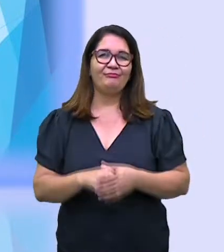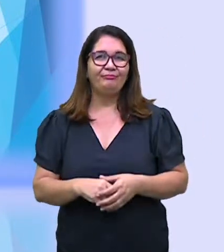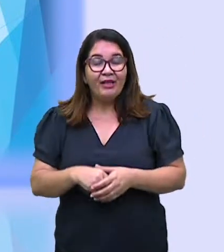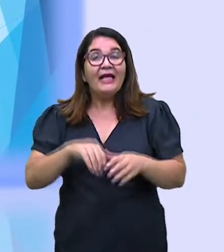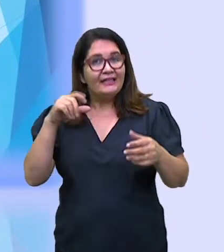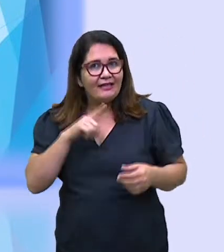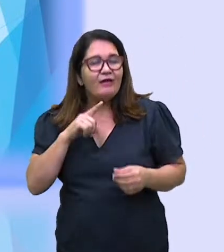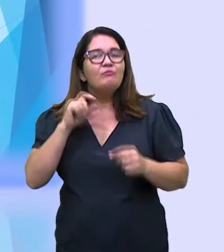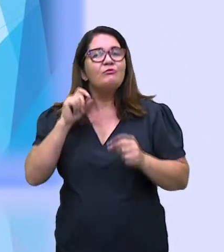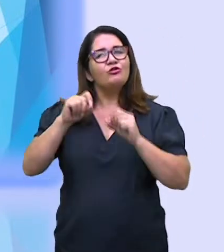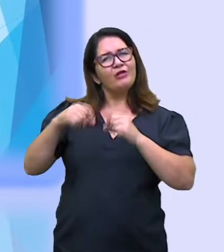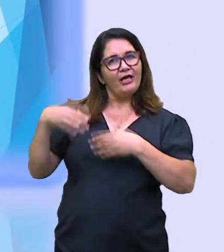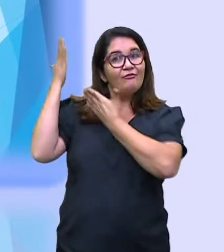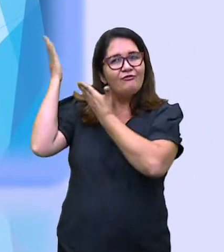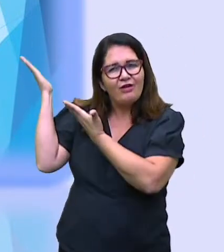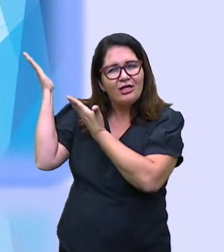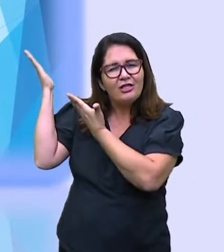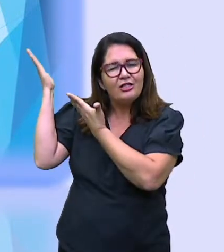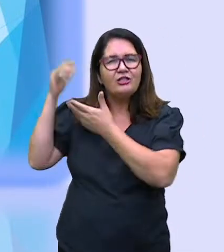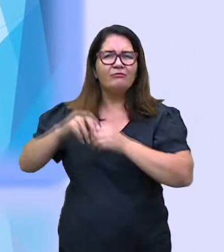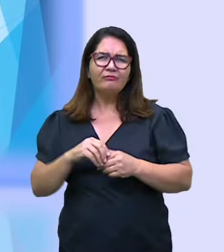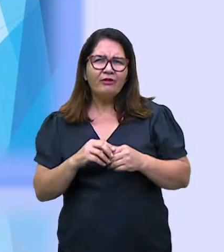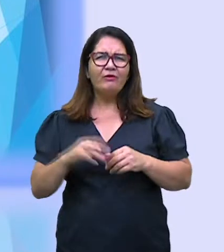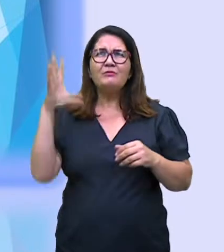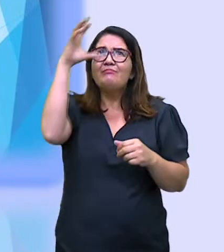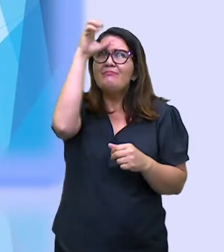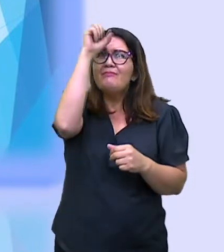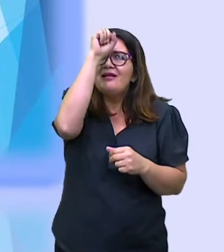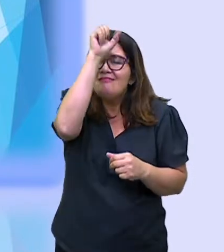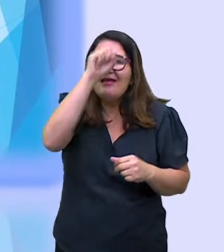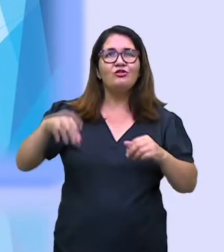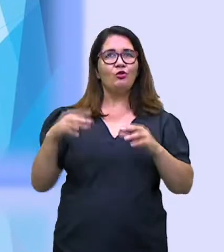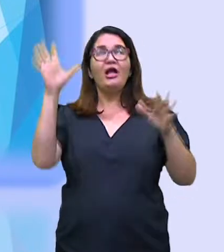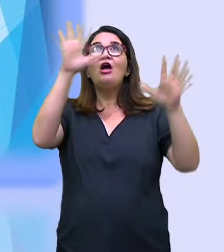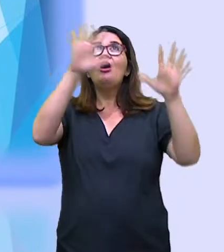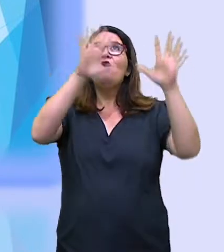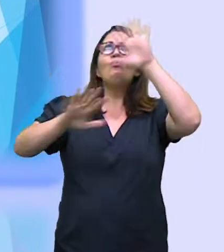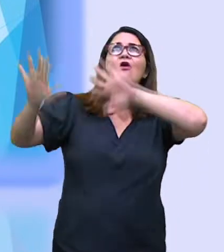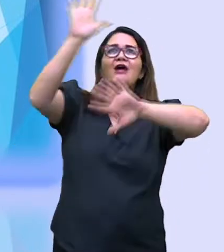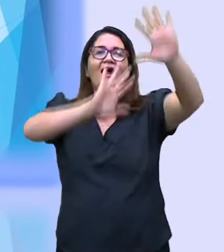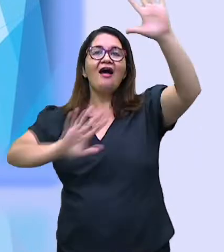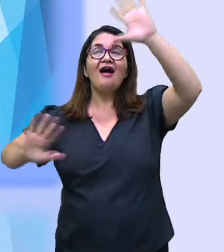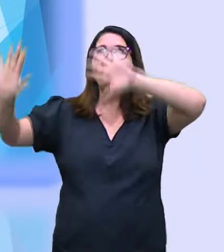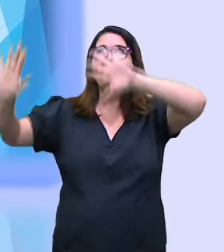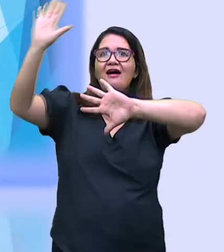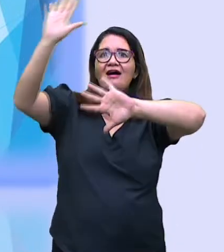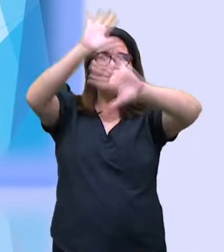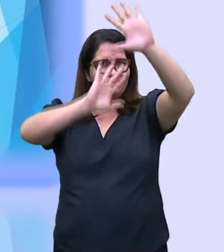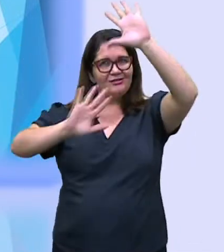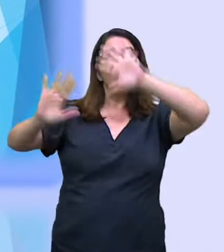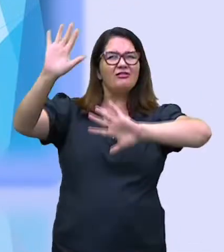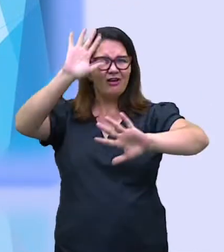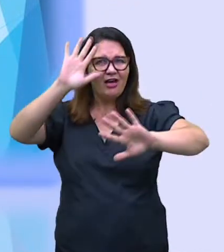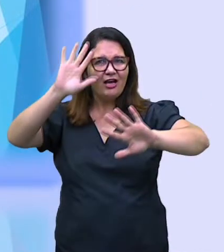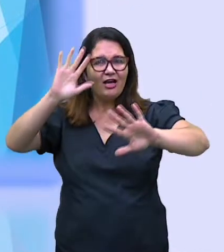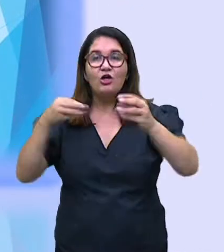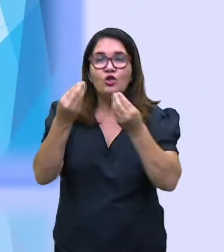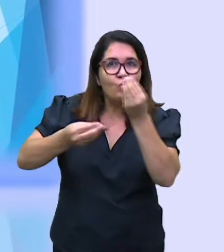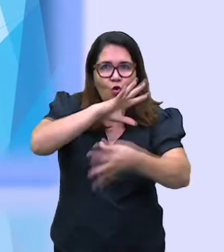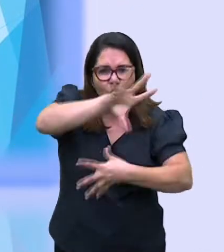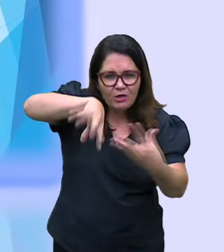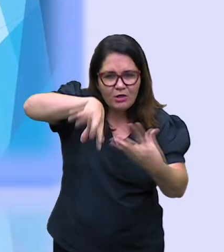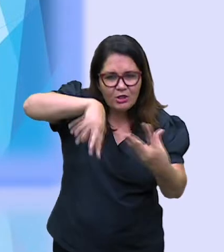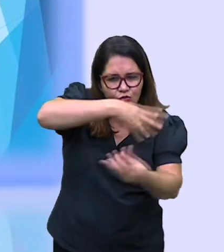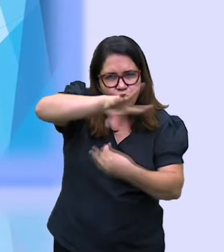Hoje nós vamos falar um pouco sobre o ar, sobre a atmosfera, sobre como